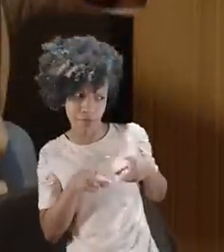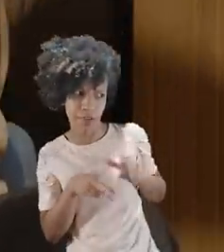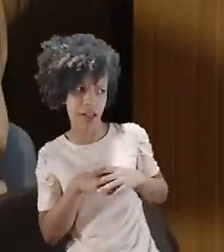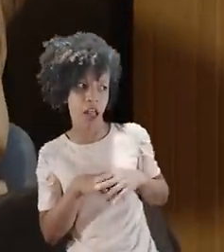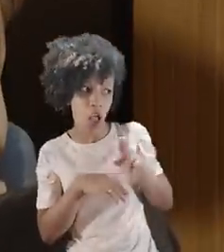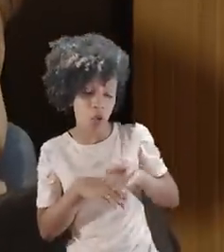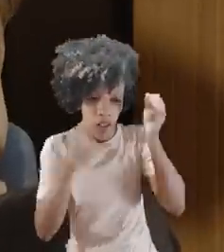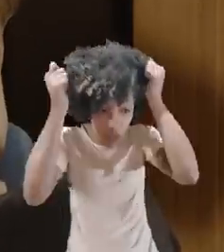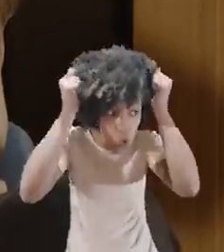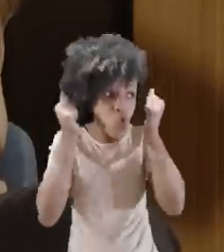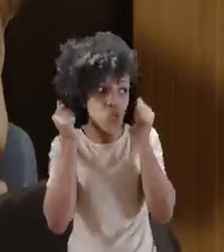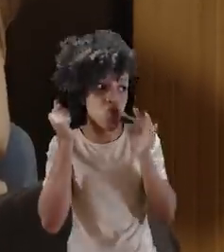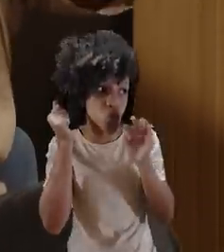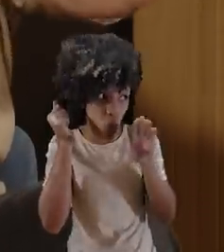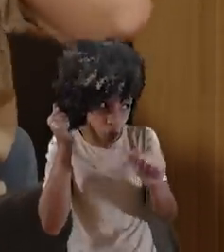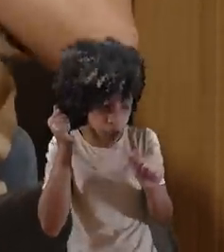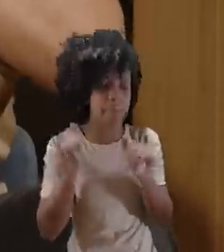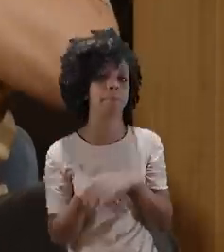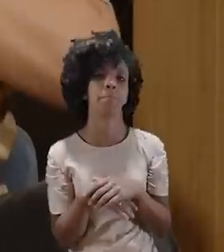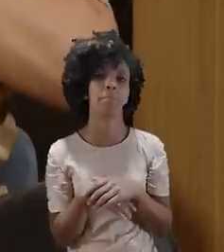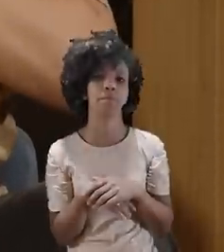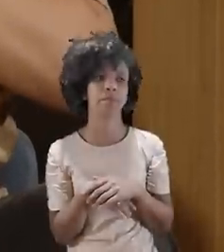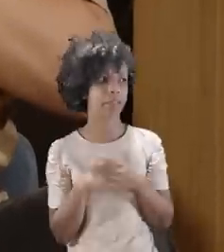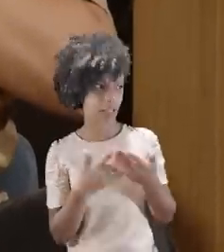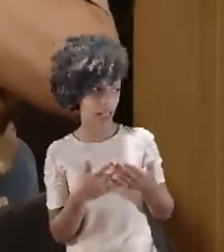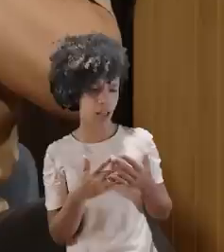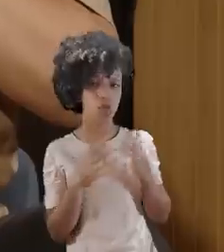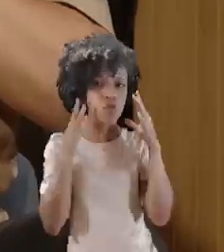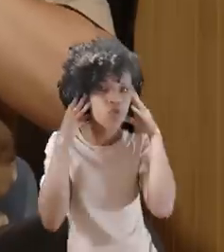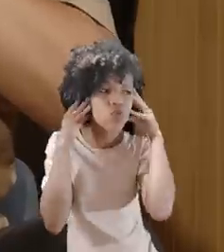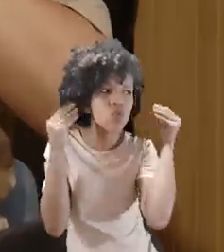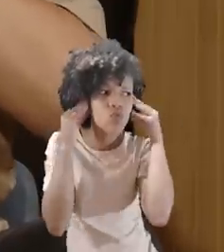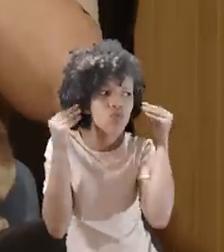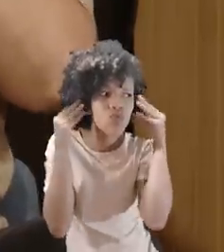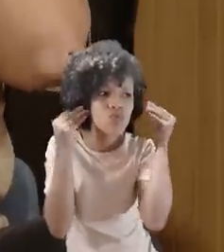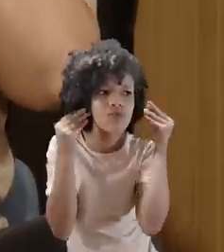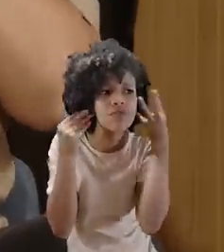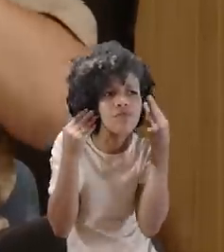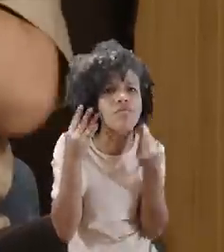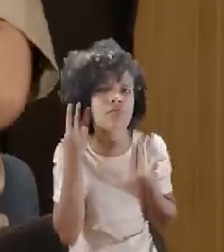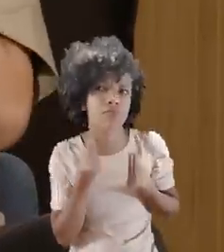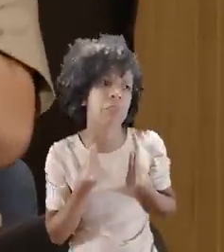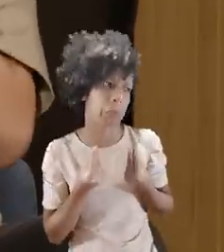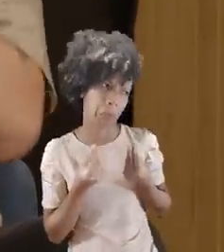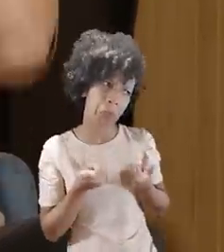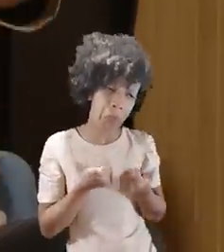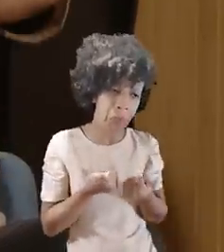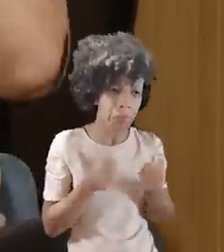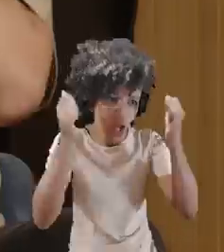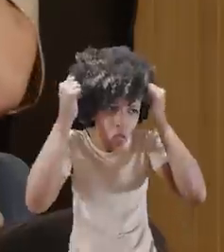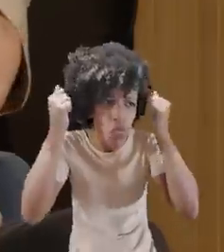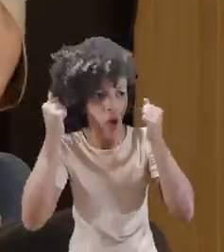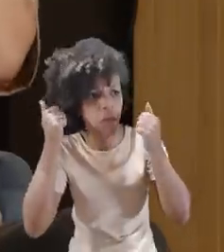que usar o a tokinha certo e aqui em volta cabelo tipo compridinha afirmado ele deixa o cabelo